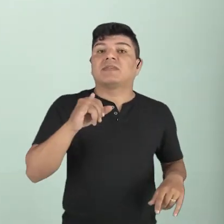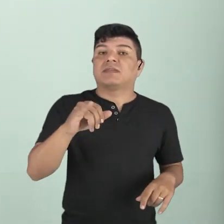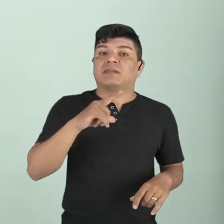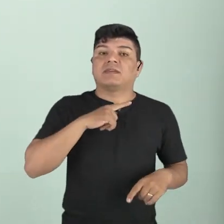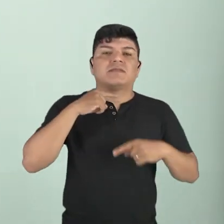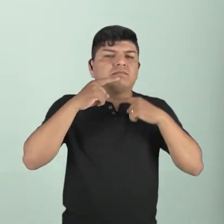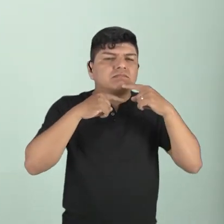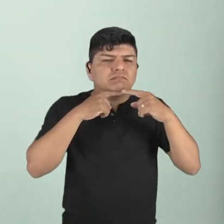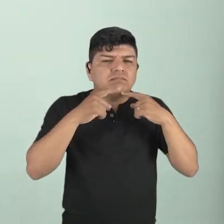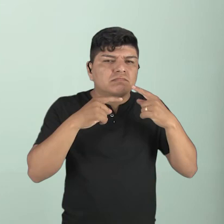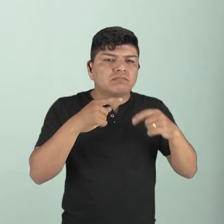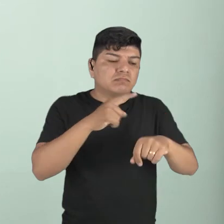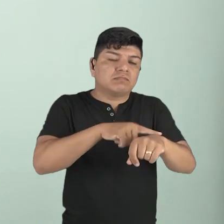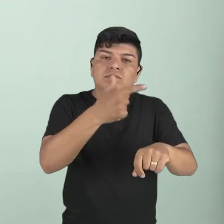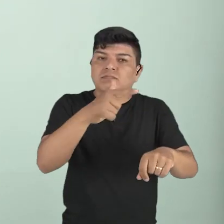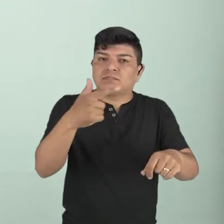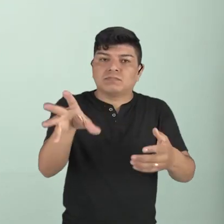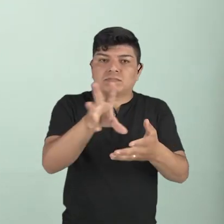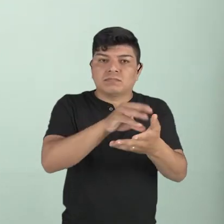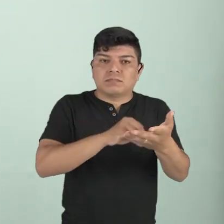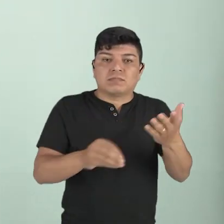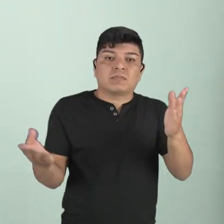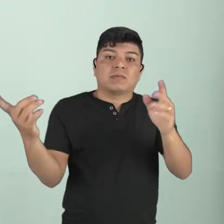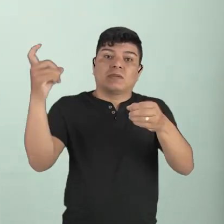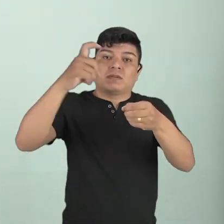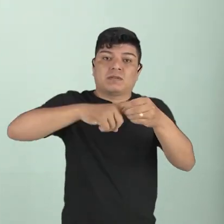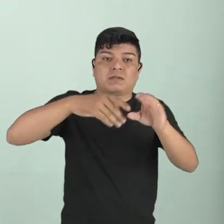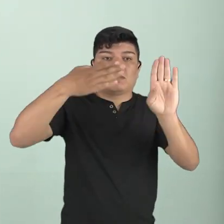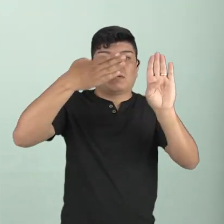de anotar, volte lá no nosso portal